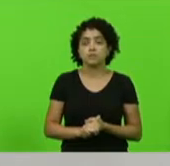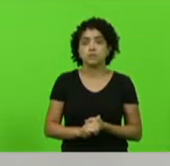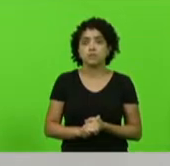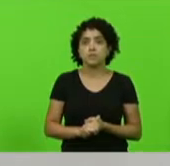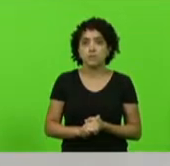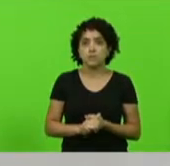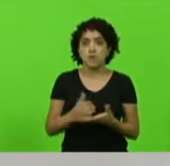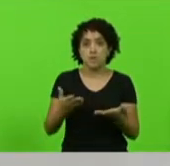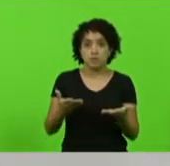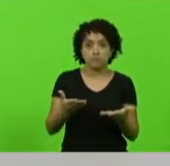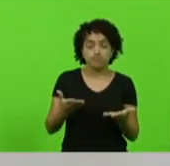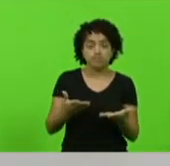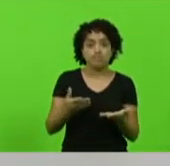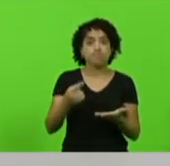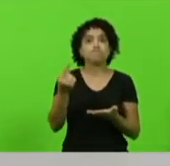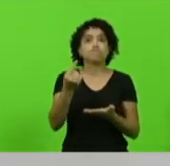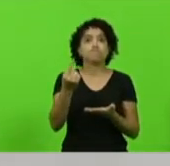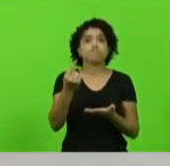eu sou o único